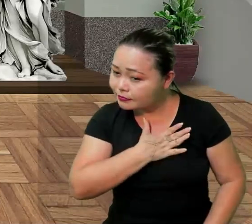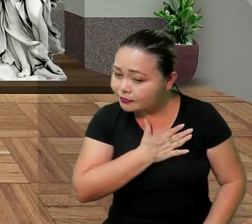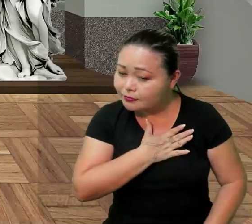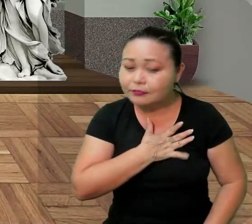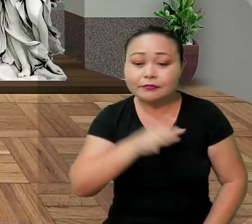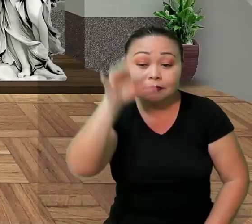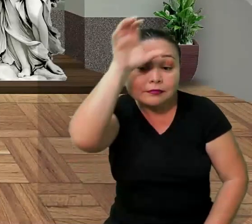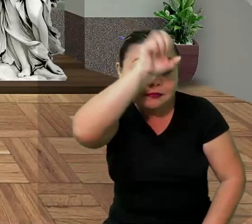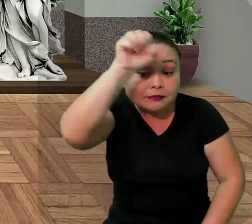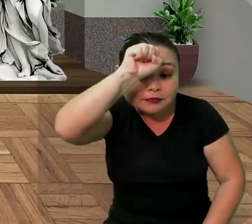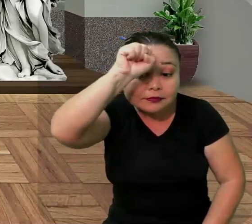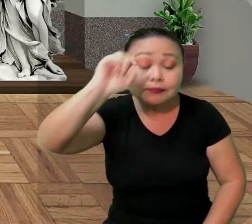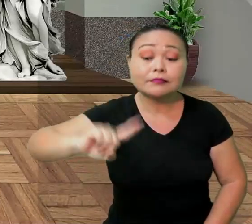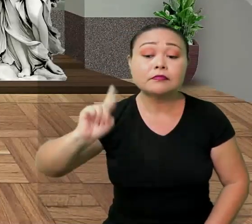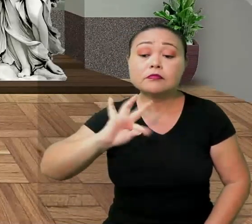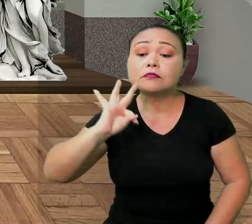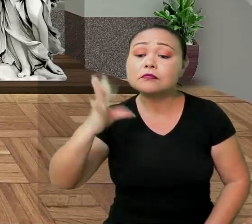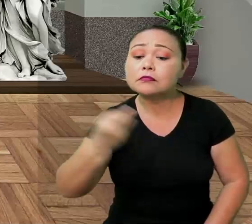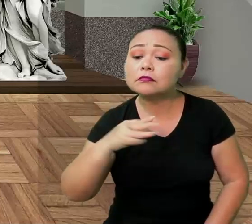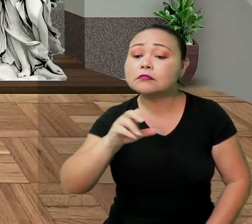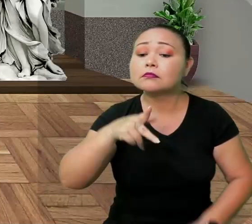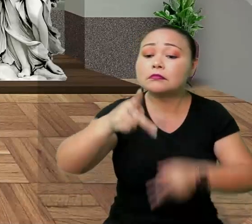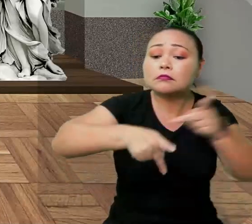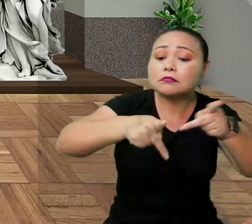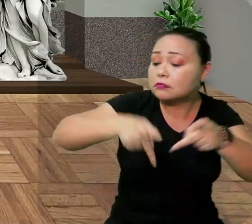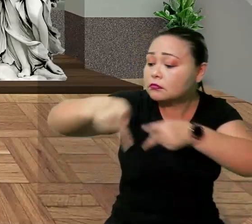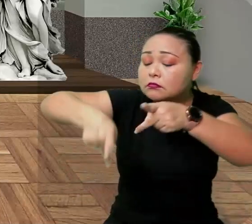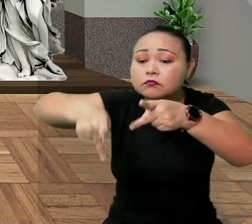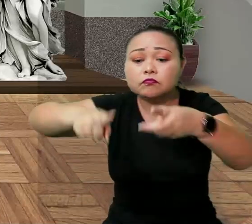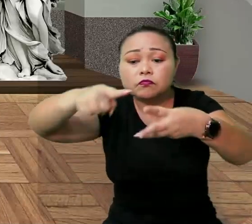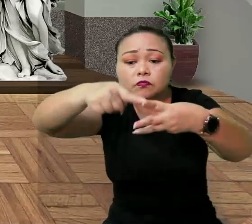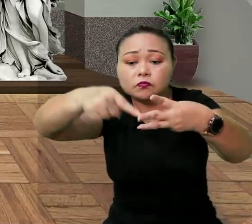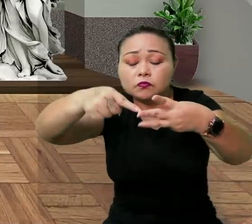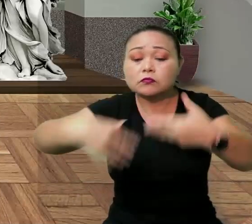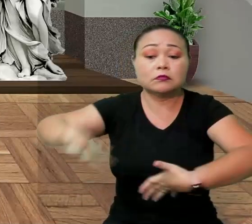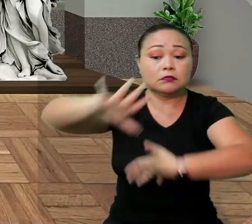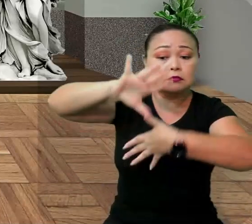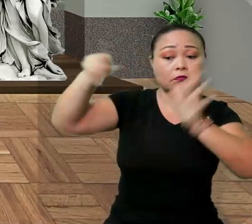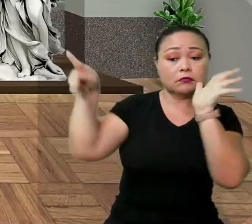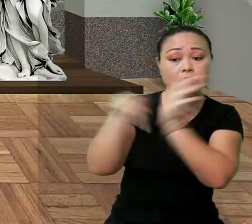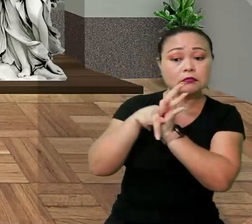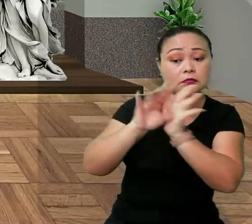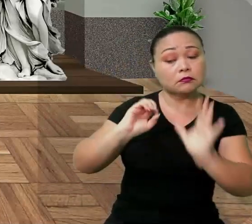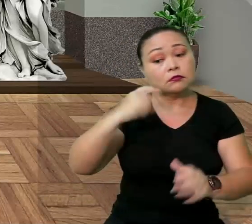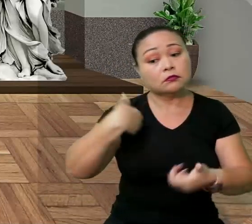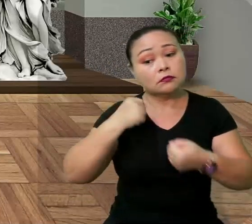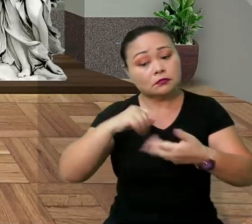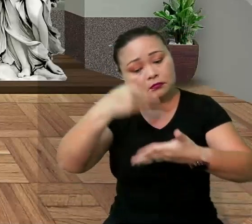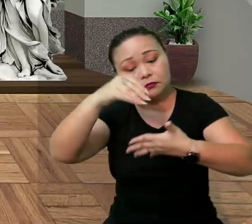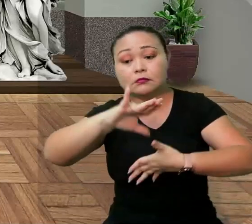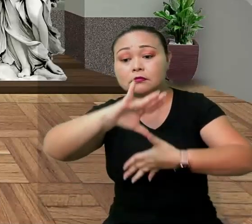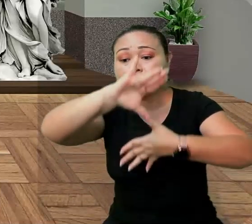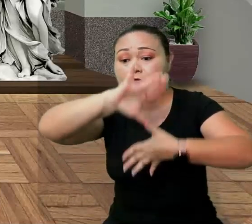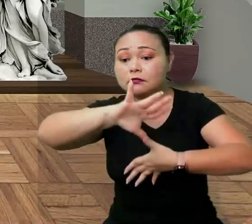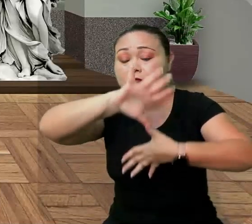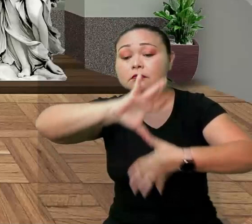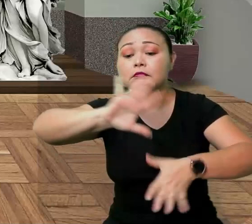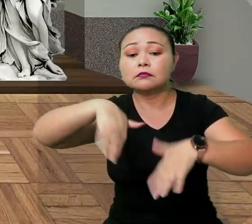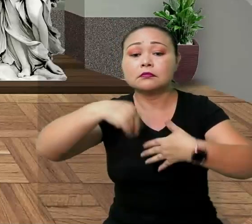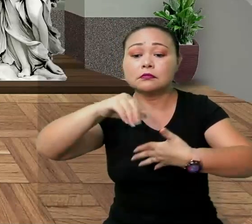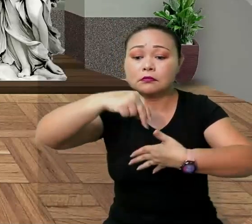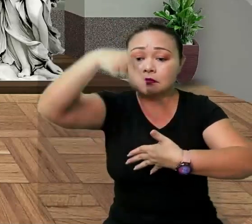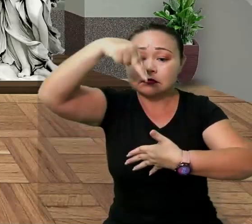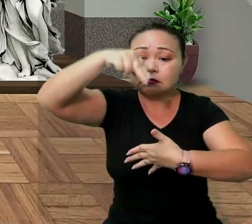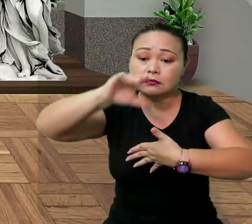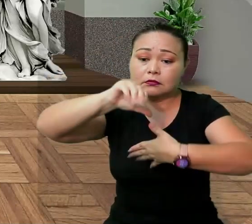tenham aprendido tudo sobre essas civilizações da América ou das Américas.